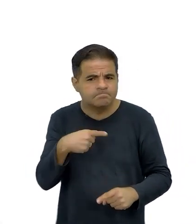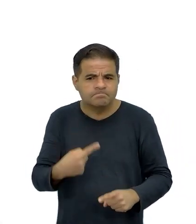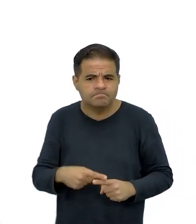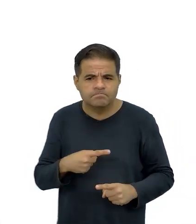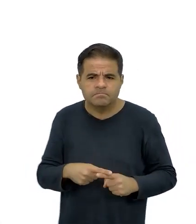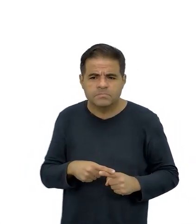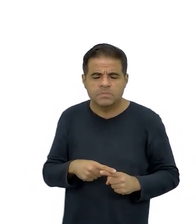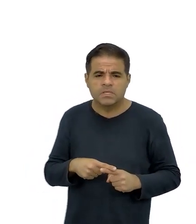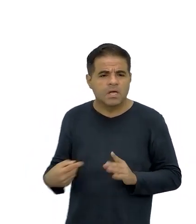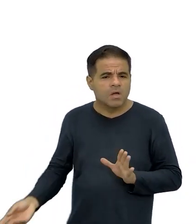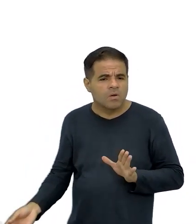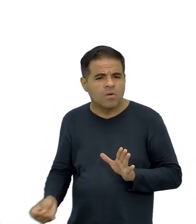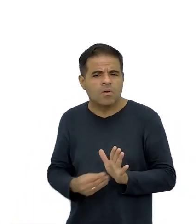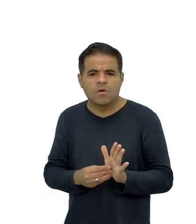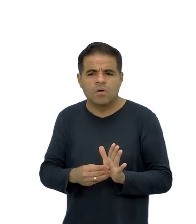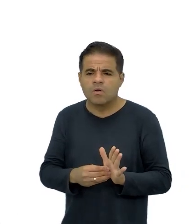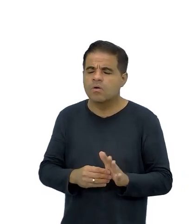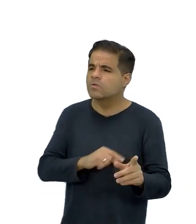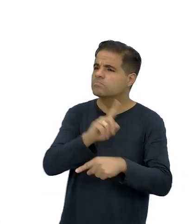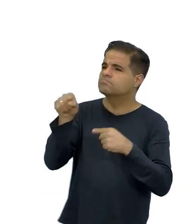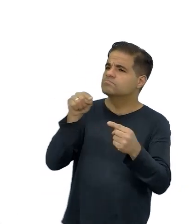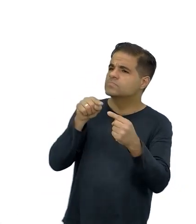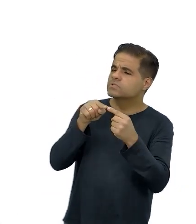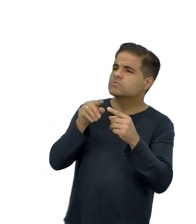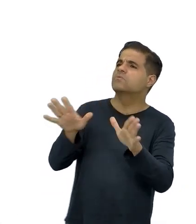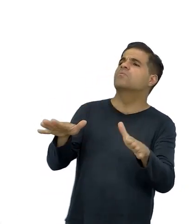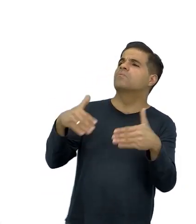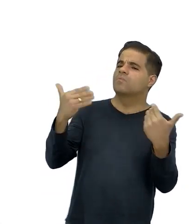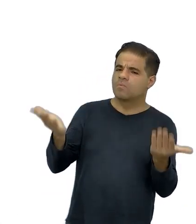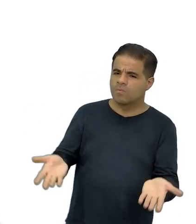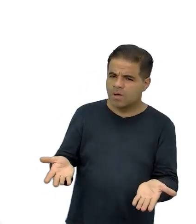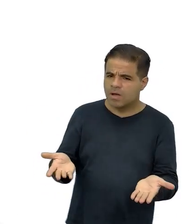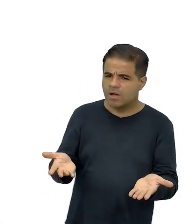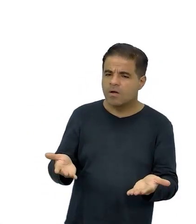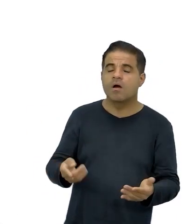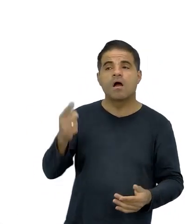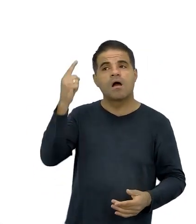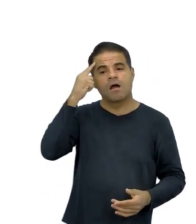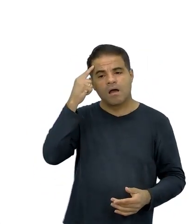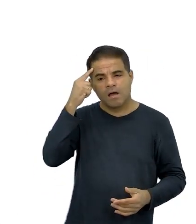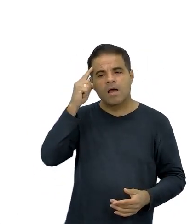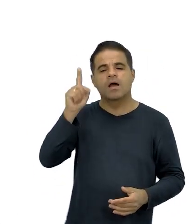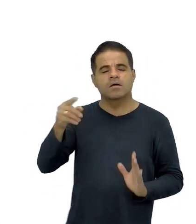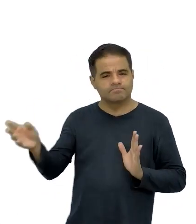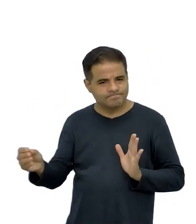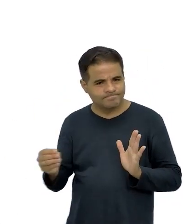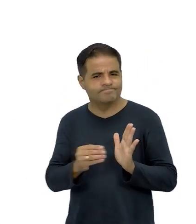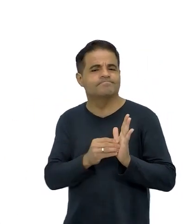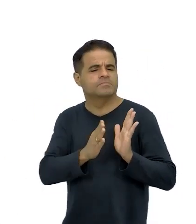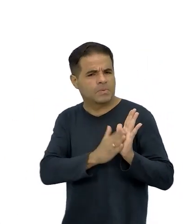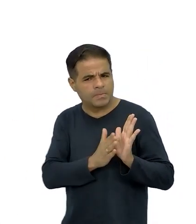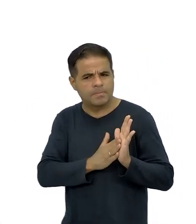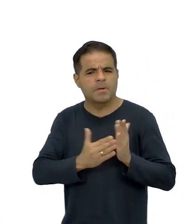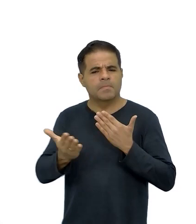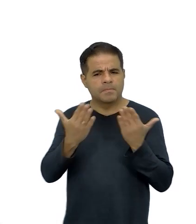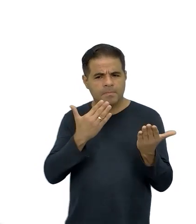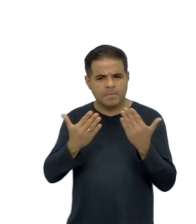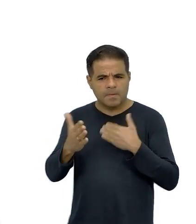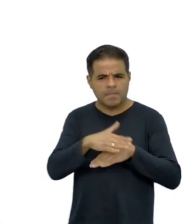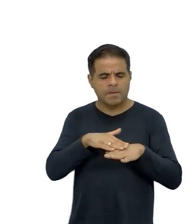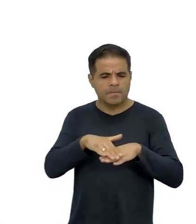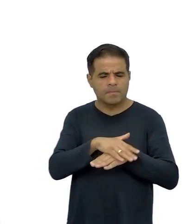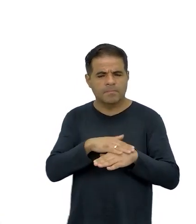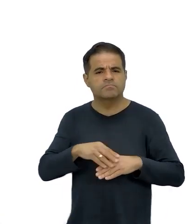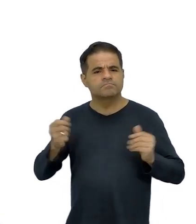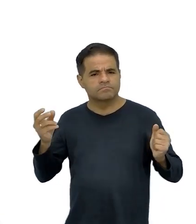empregado na carta. Qual é a sua função? Nesse caso, né, a intenção é o de estabelecer um diálogo com o destinatário